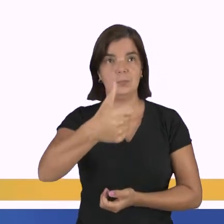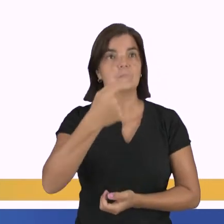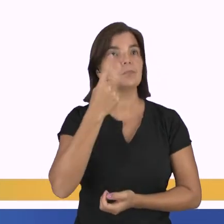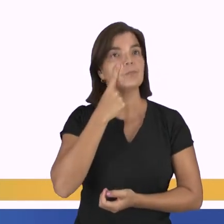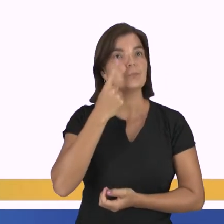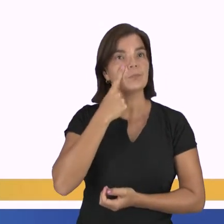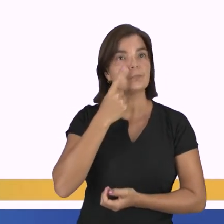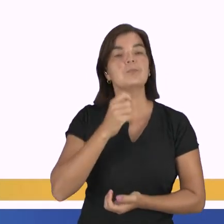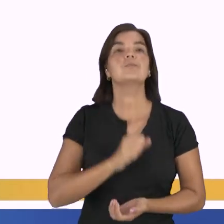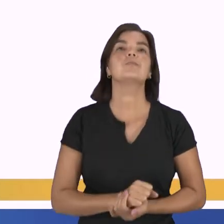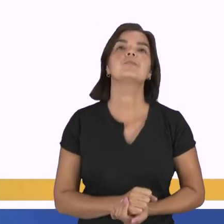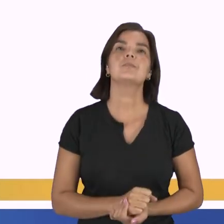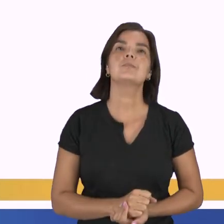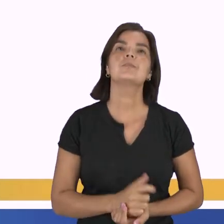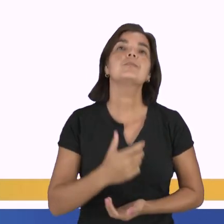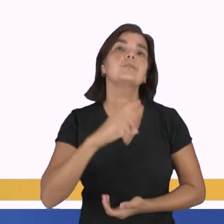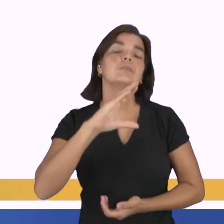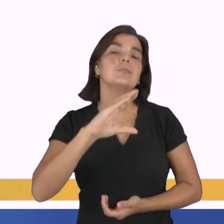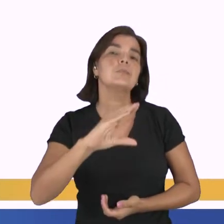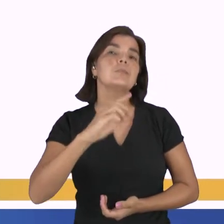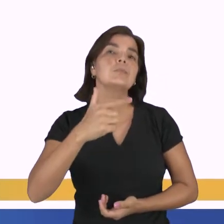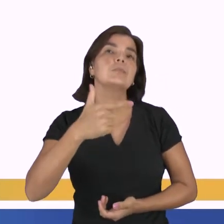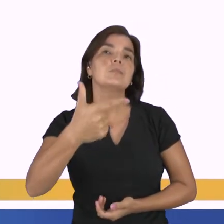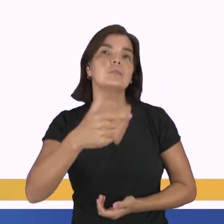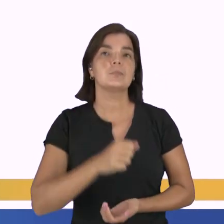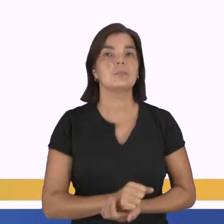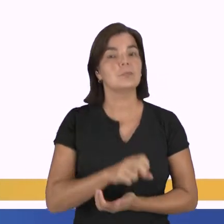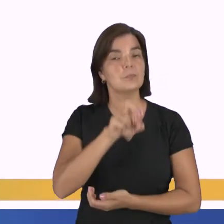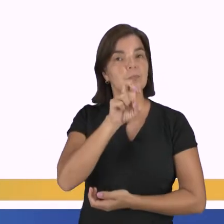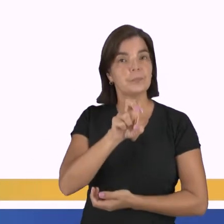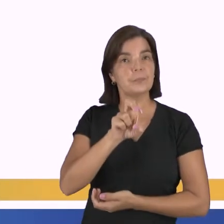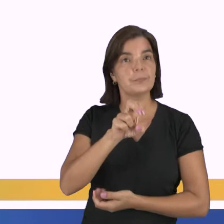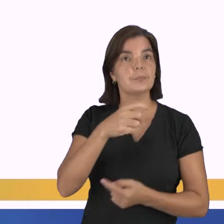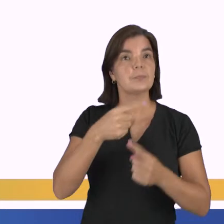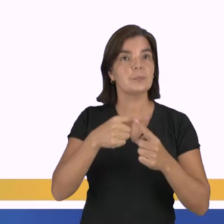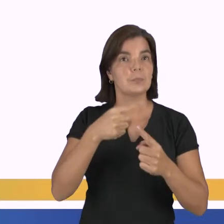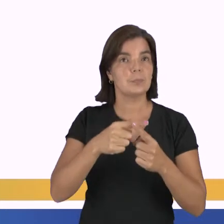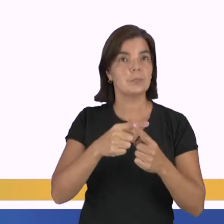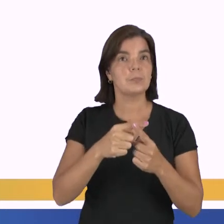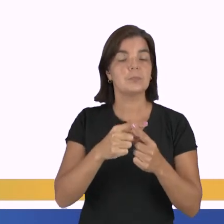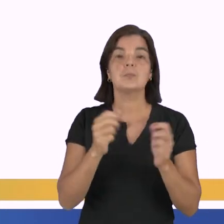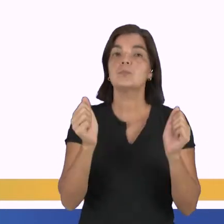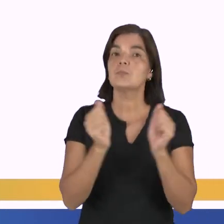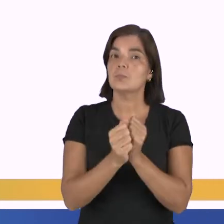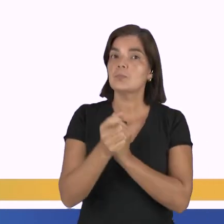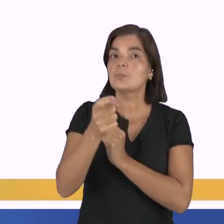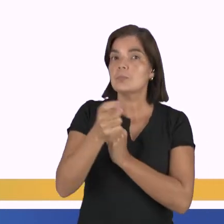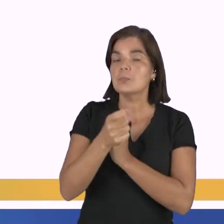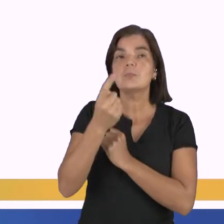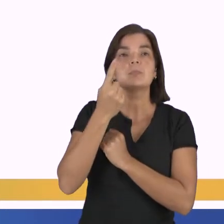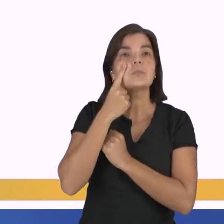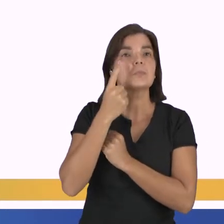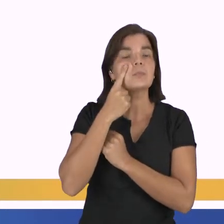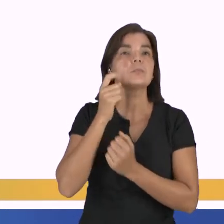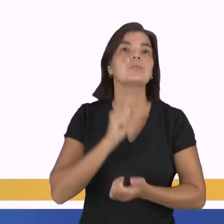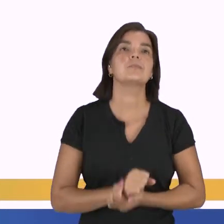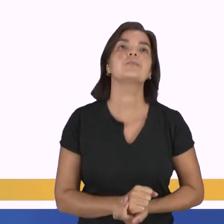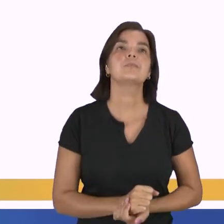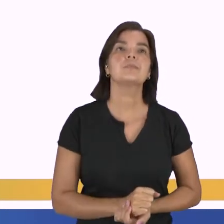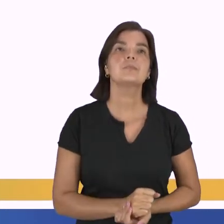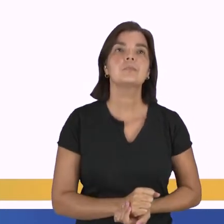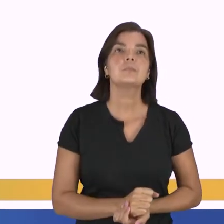se você observar aqui ó quem é o meu c21 aqui é o cinco porque eu quero contrabalancear aqui com x tá então o que que eu vou